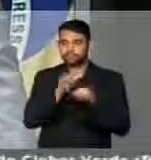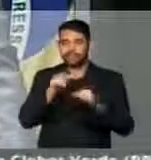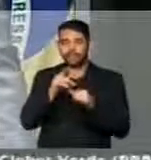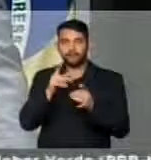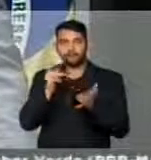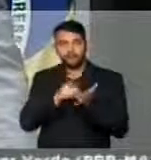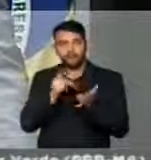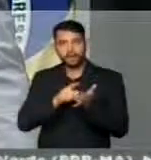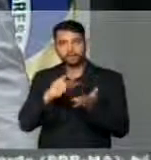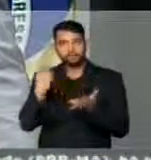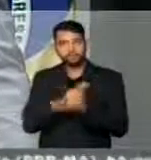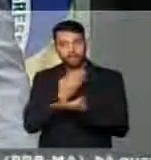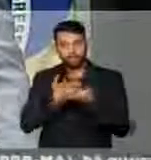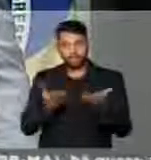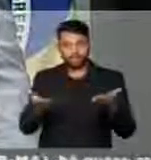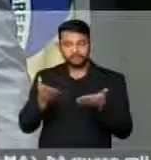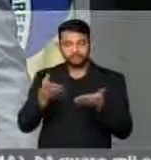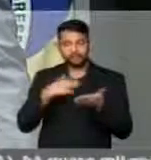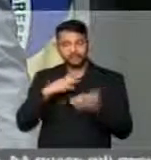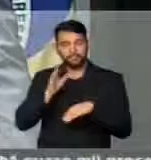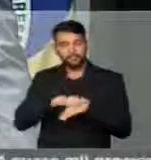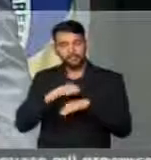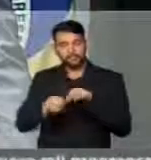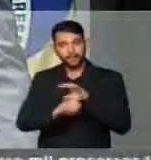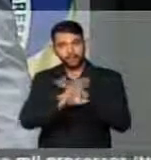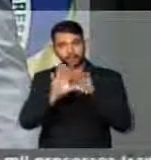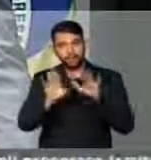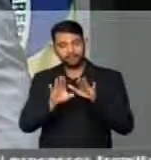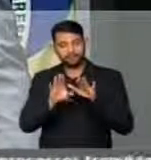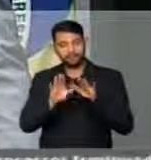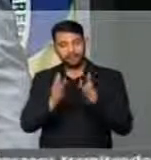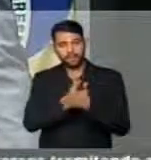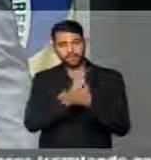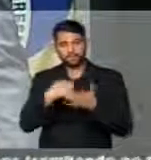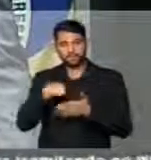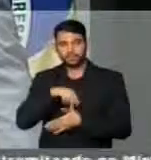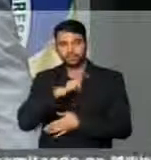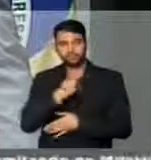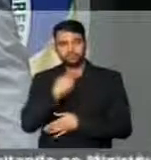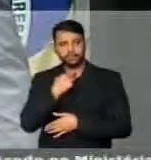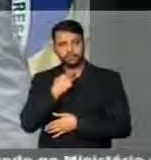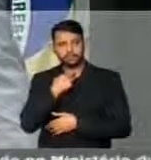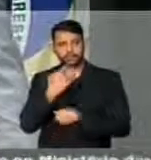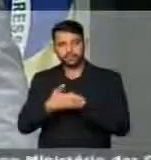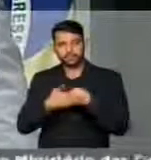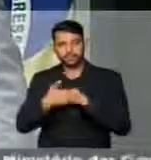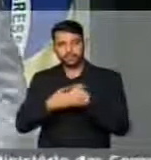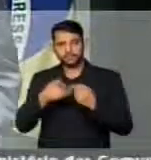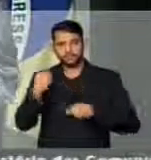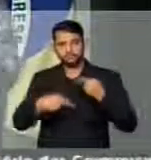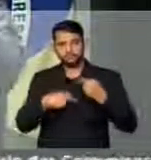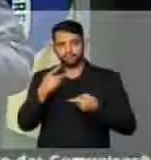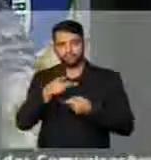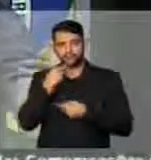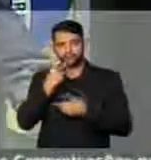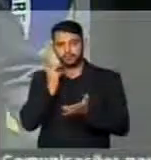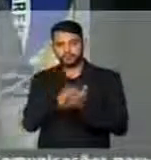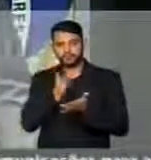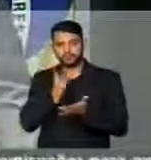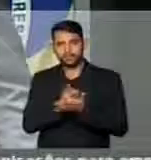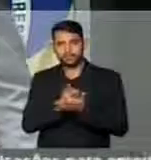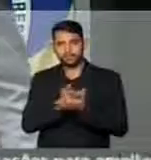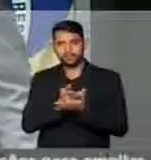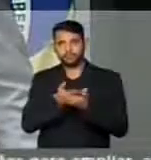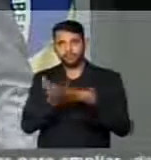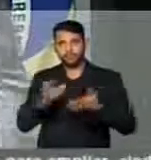realidade dos fatos. Está muito evidente que a gente não pode, na base desse discurso, querer a continuidade disso que